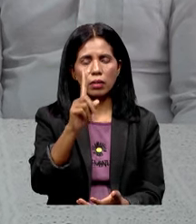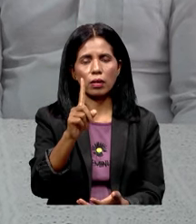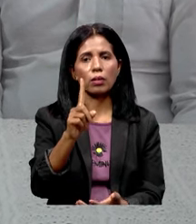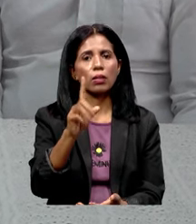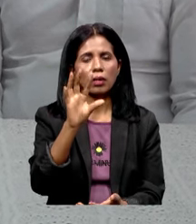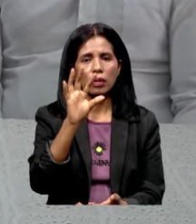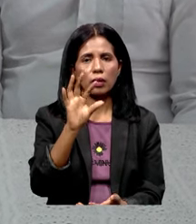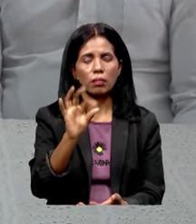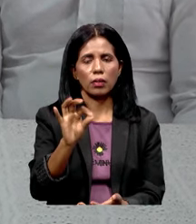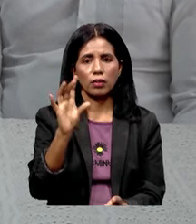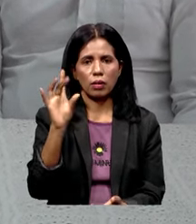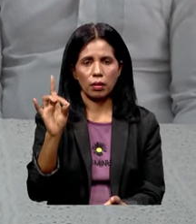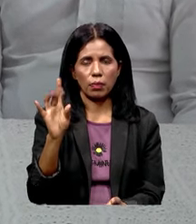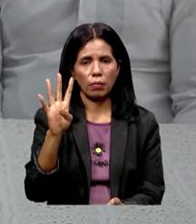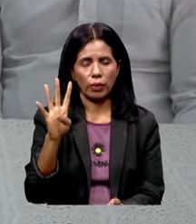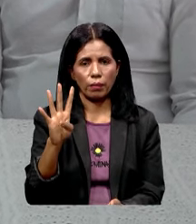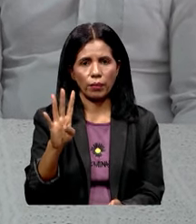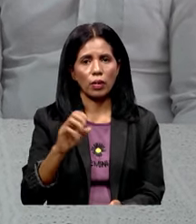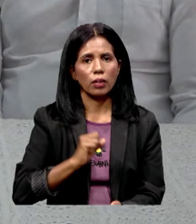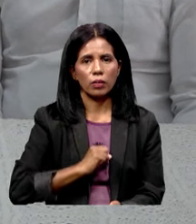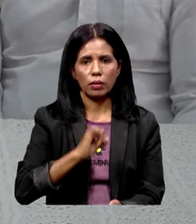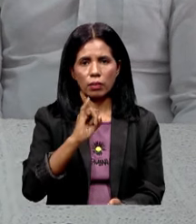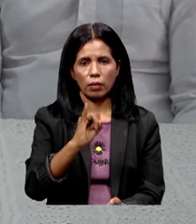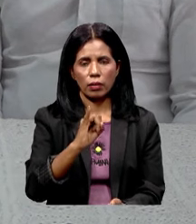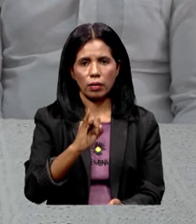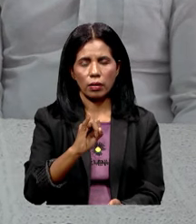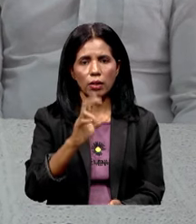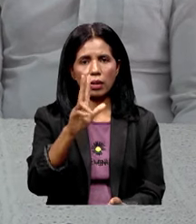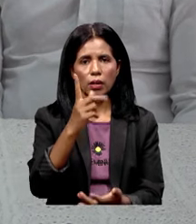1.794. Cova Lima